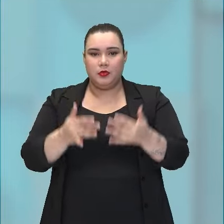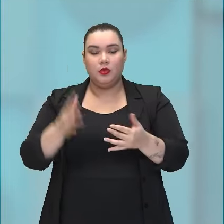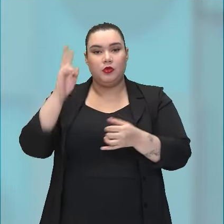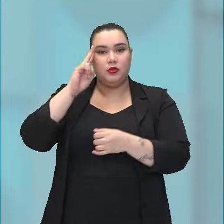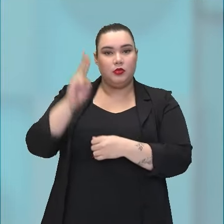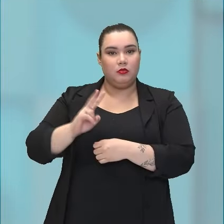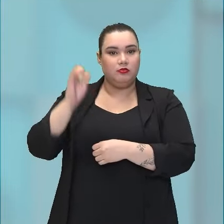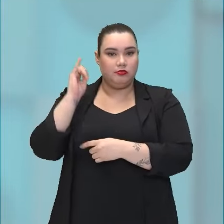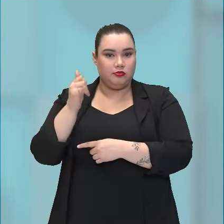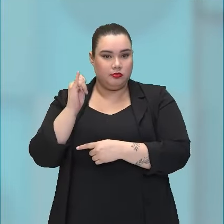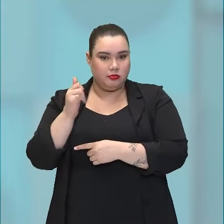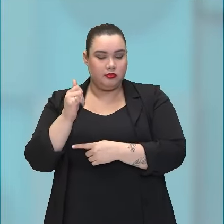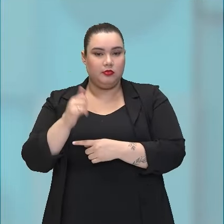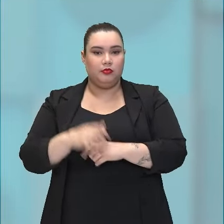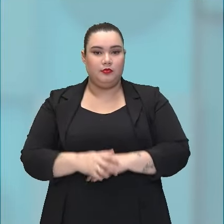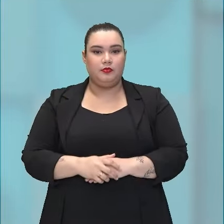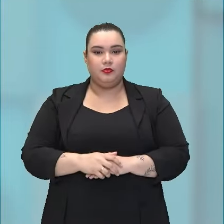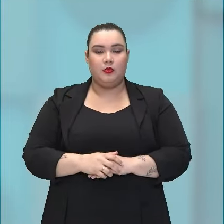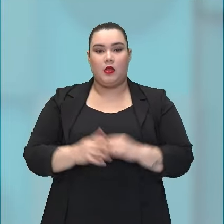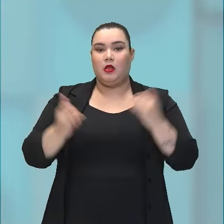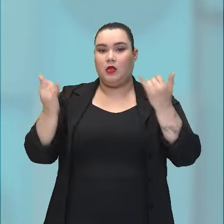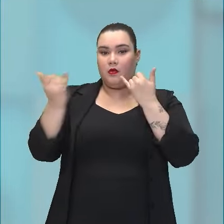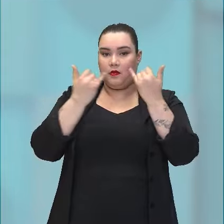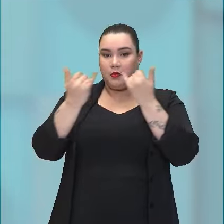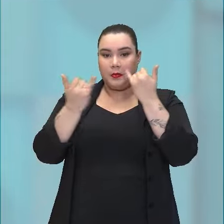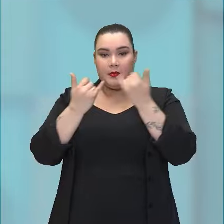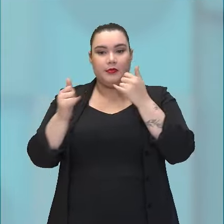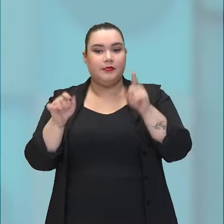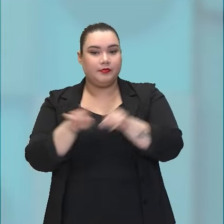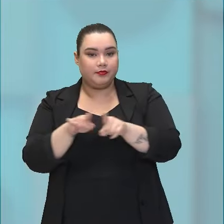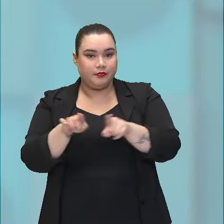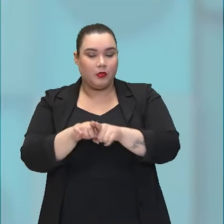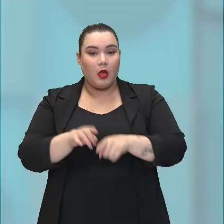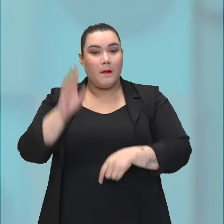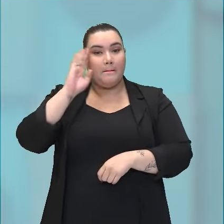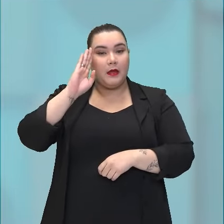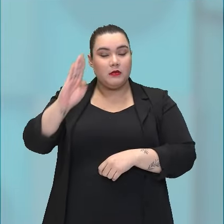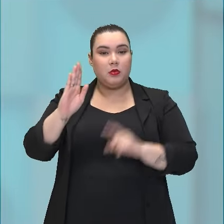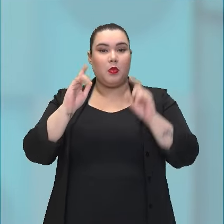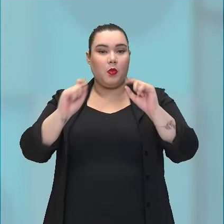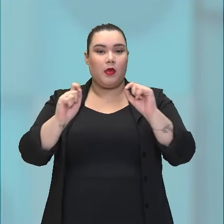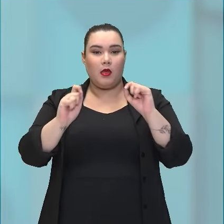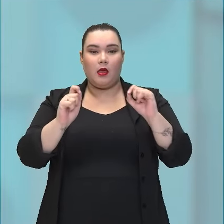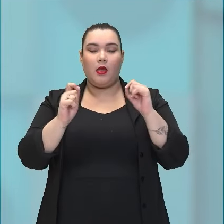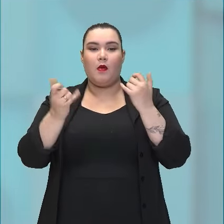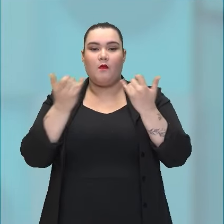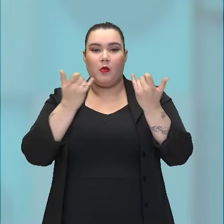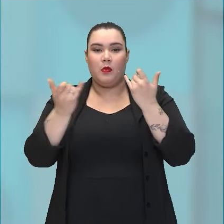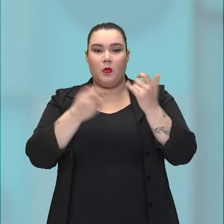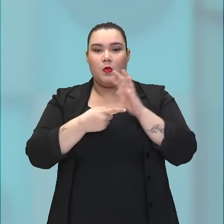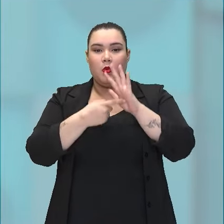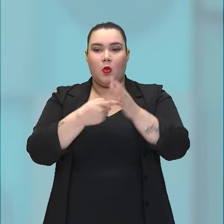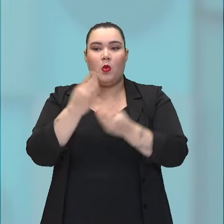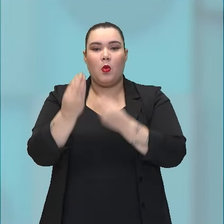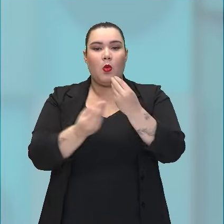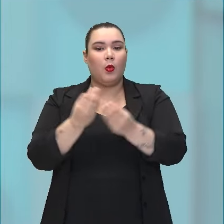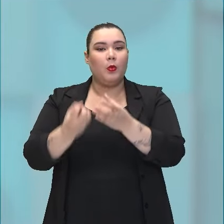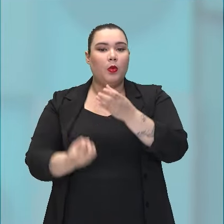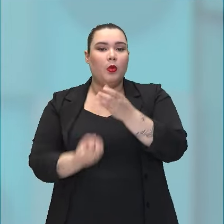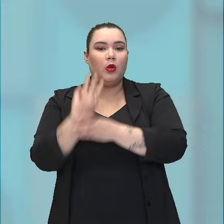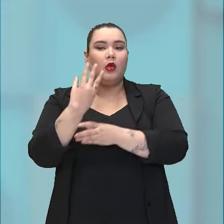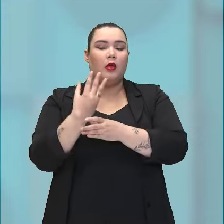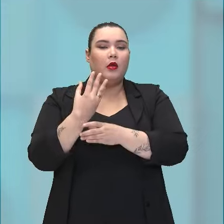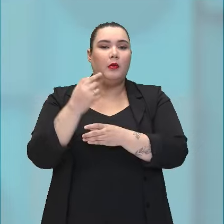contadas, ok? E nas informações, principalmente as informações que trazem para a gente uma ideia de origem, como surgiu